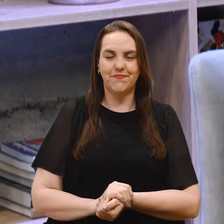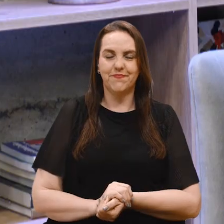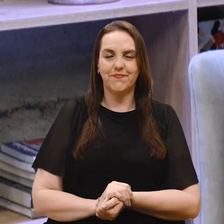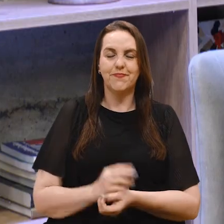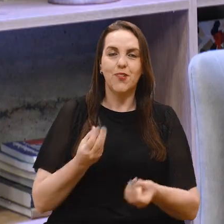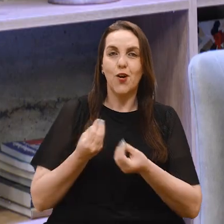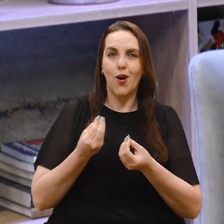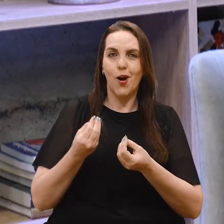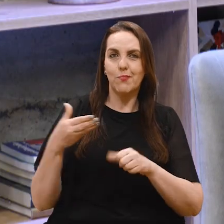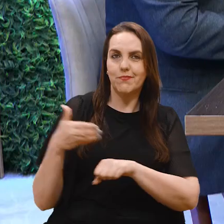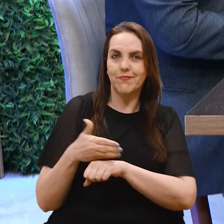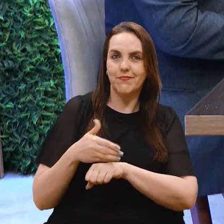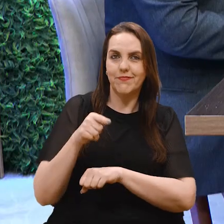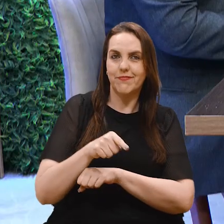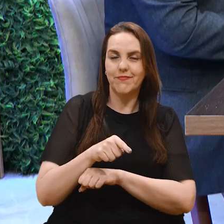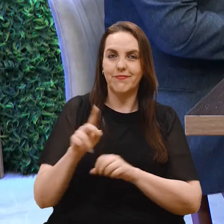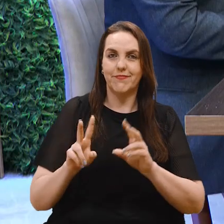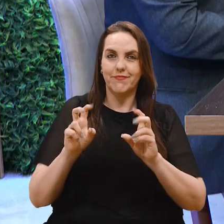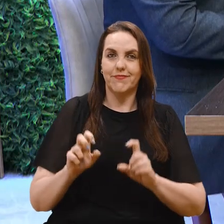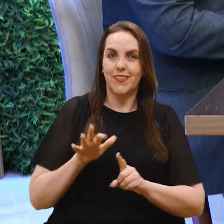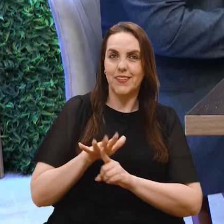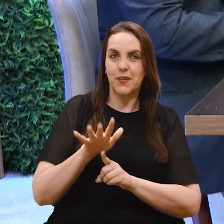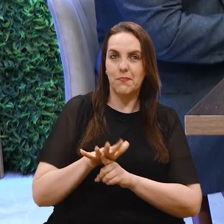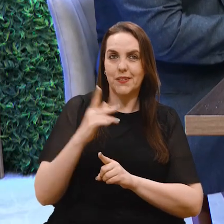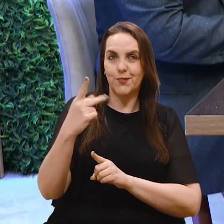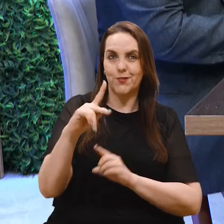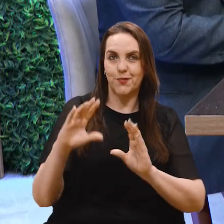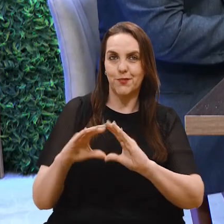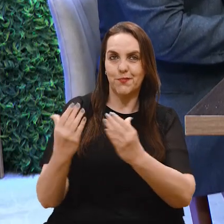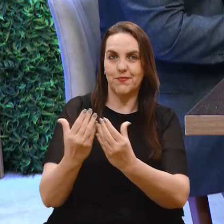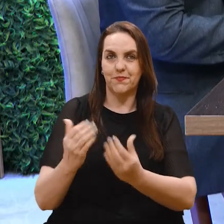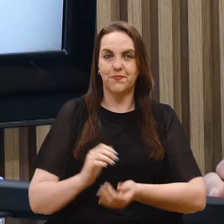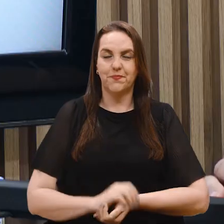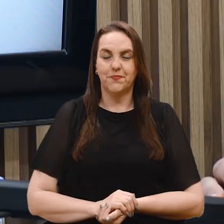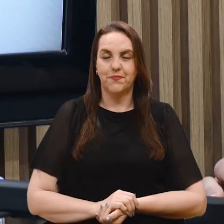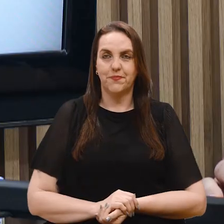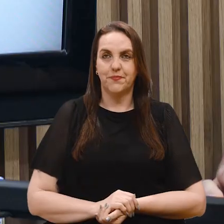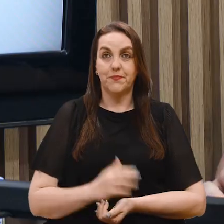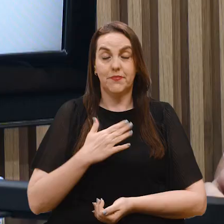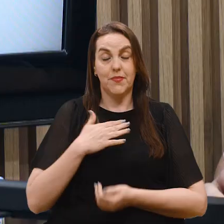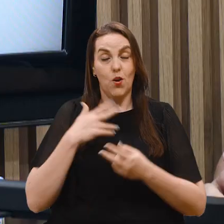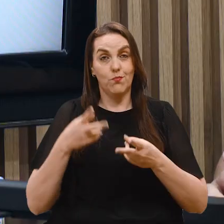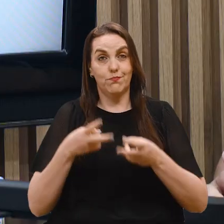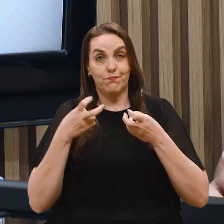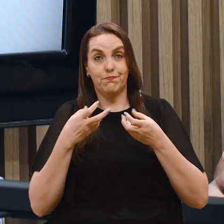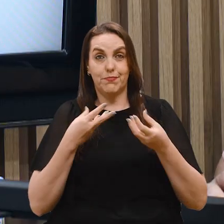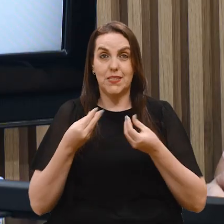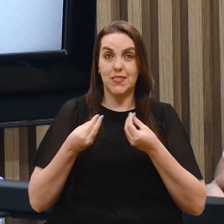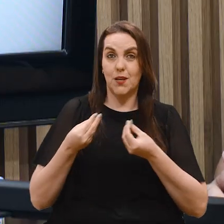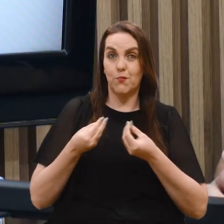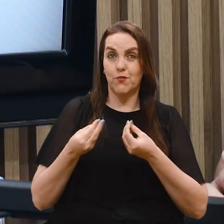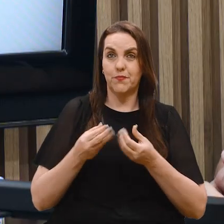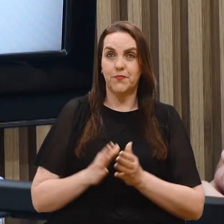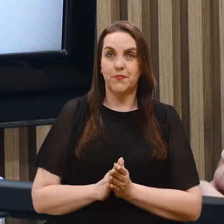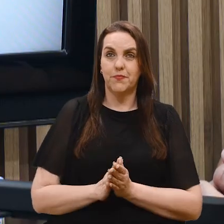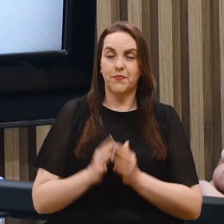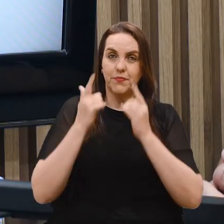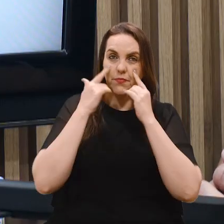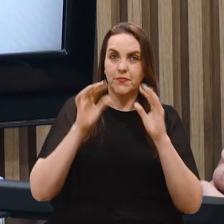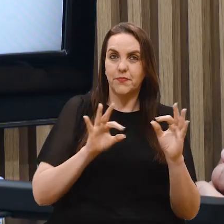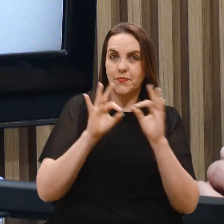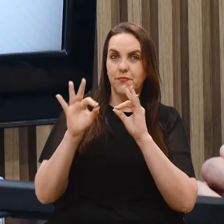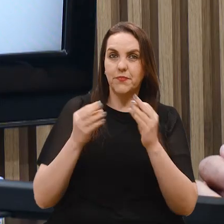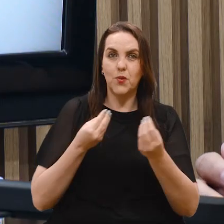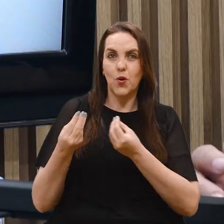é participar aqui e tratar das demandas da sua comunidade? Eu vejo com os olhos, vou